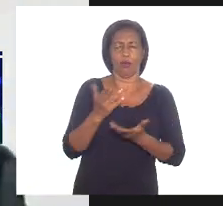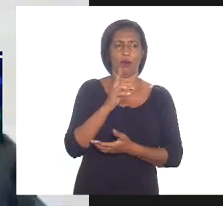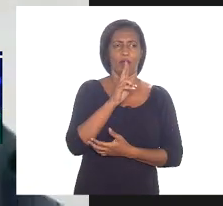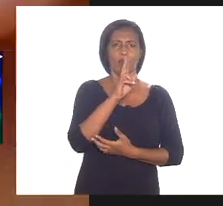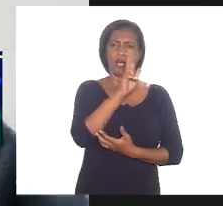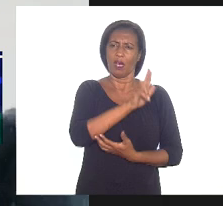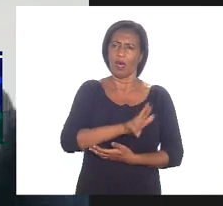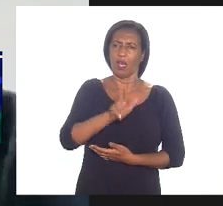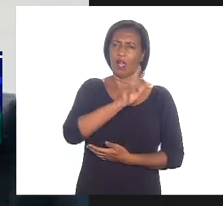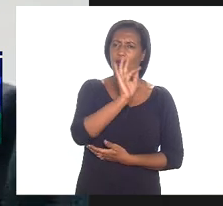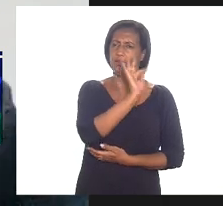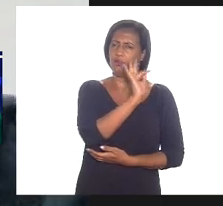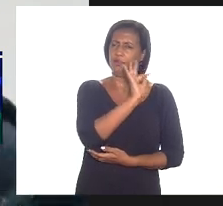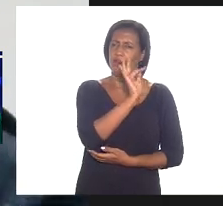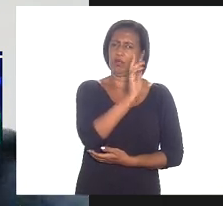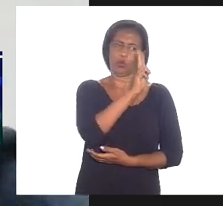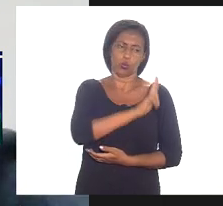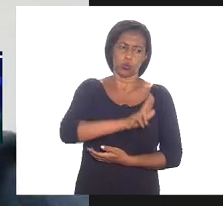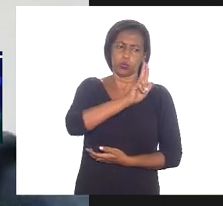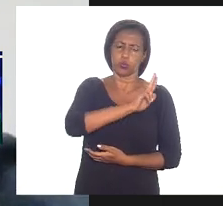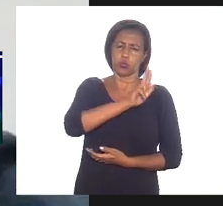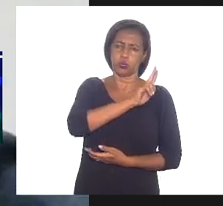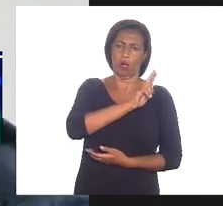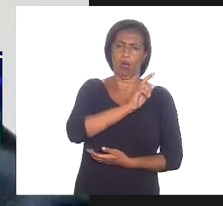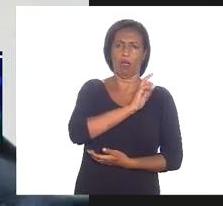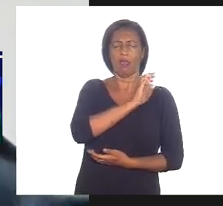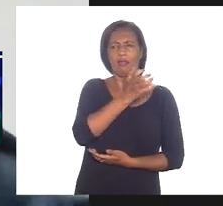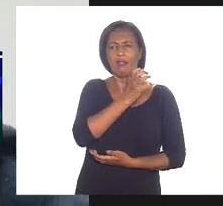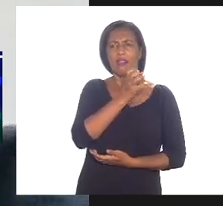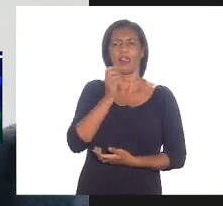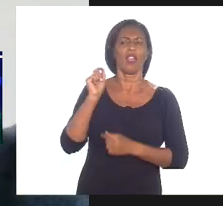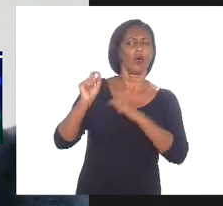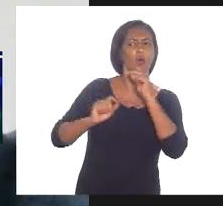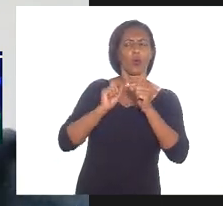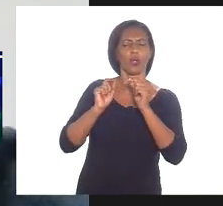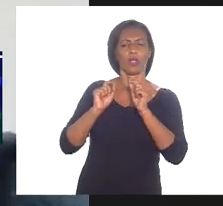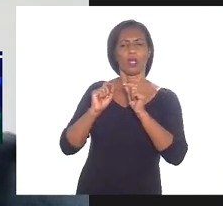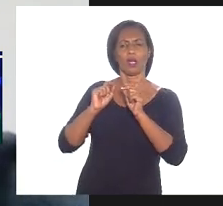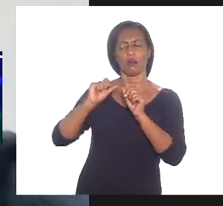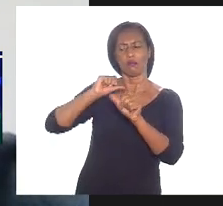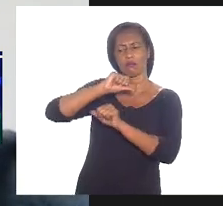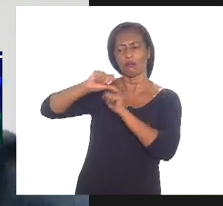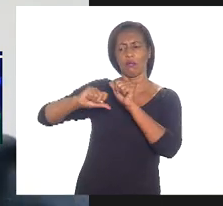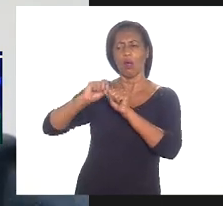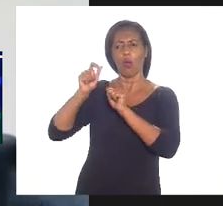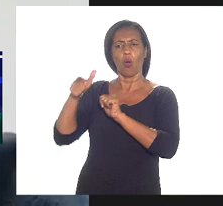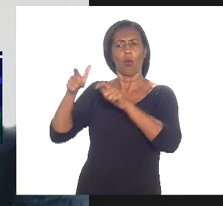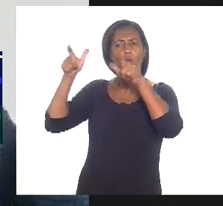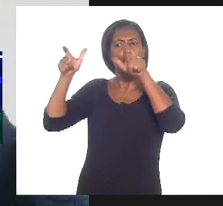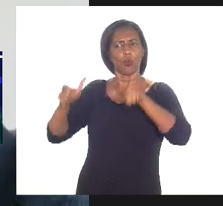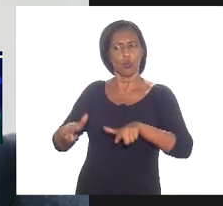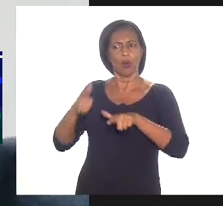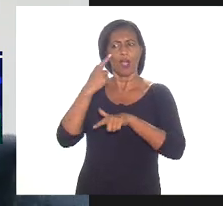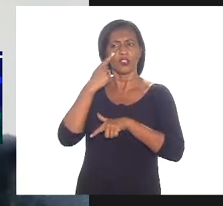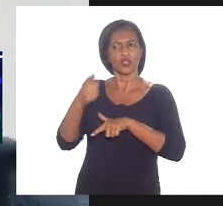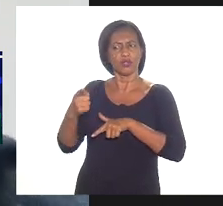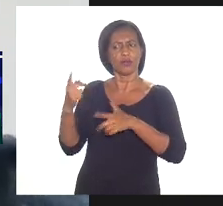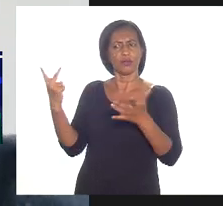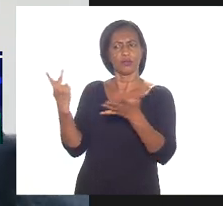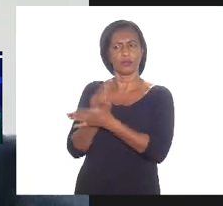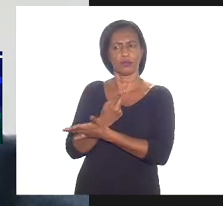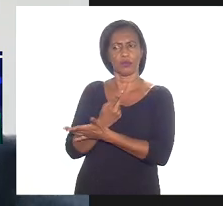altamente uma aula mais extremistas da Universidade desde que estão de um cão para aquele aquele empreendimento a gente viu o resultado